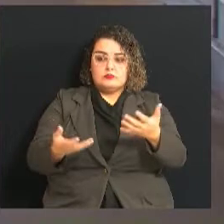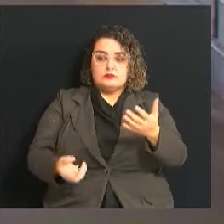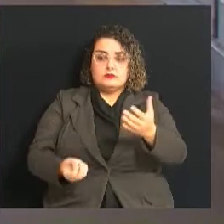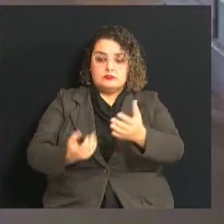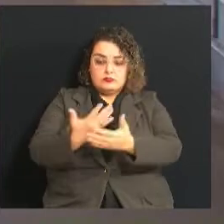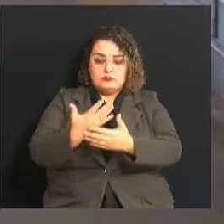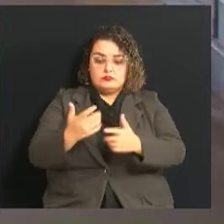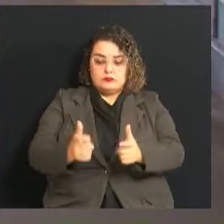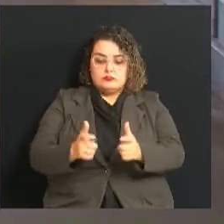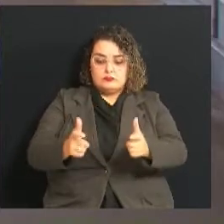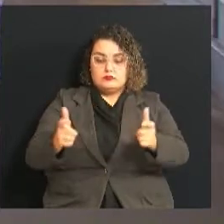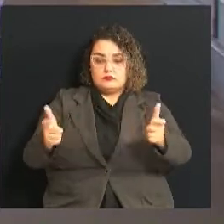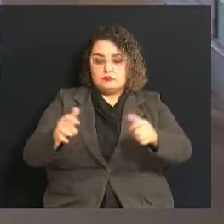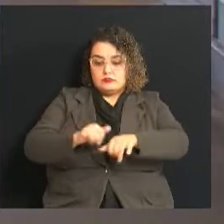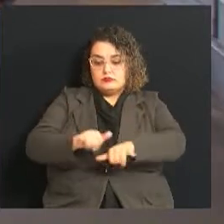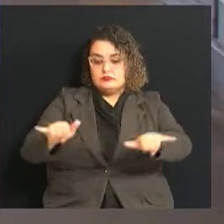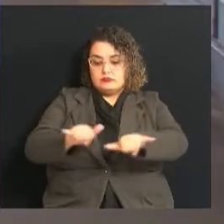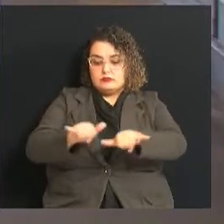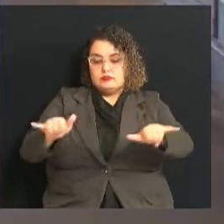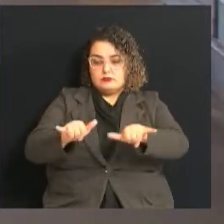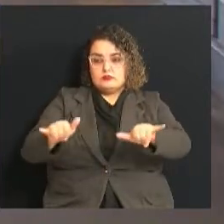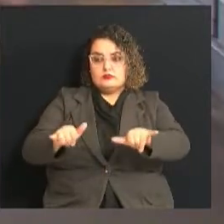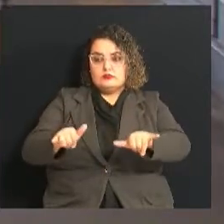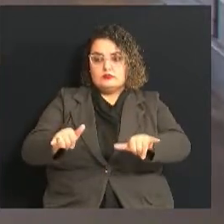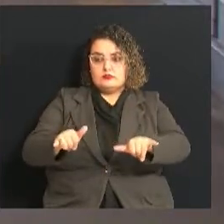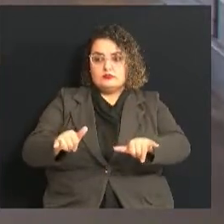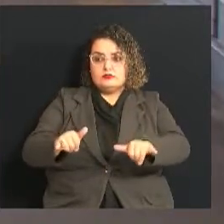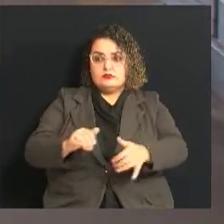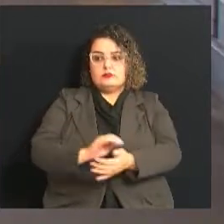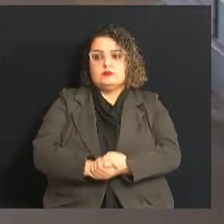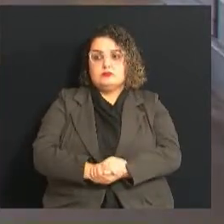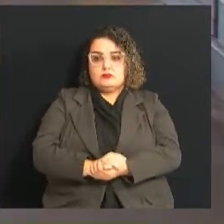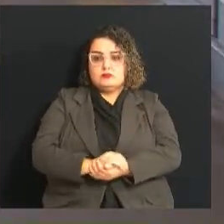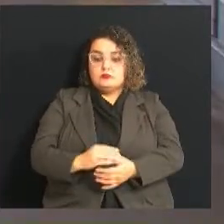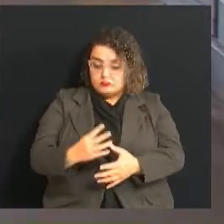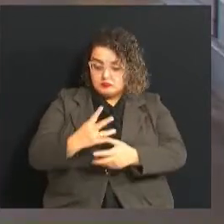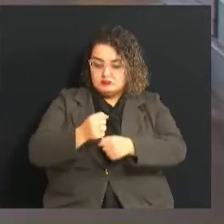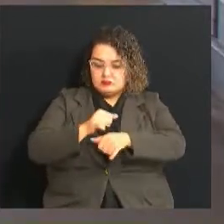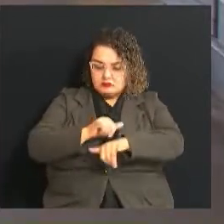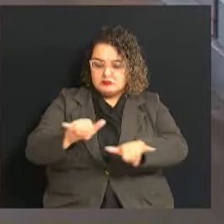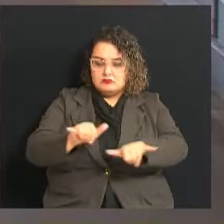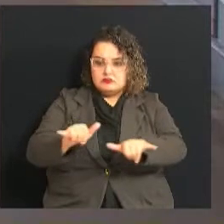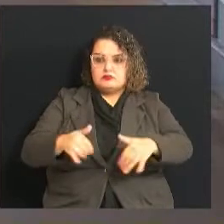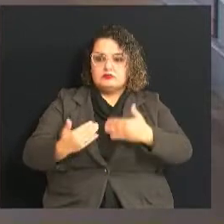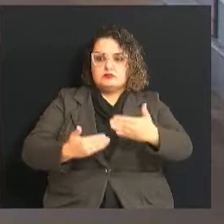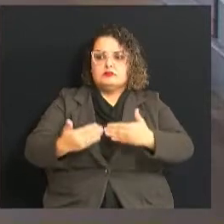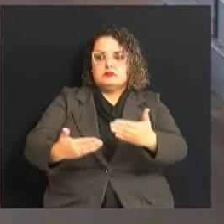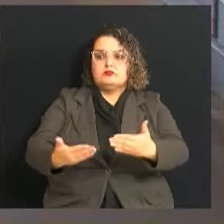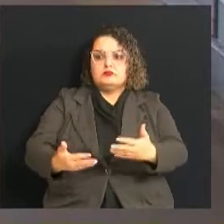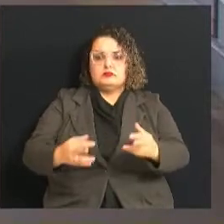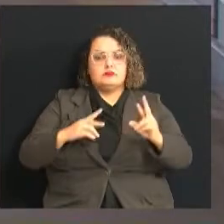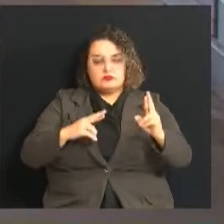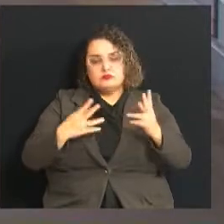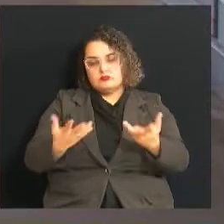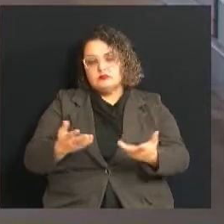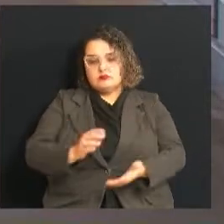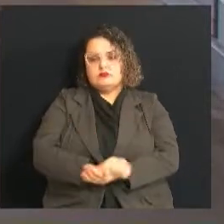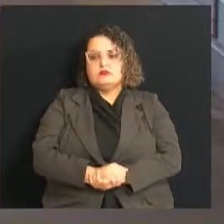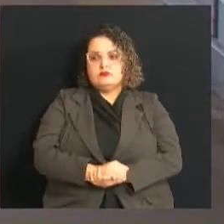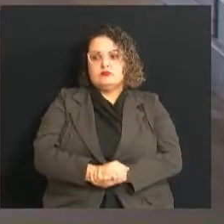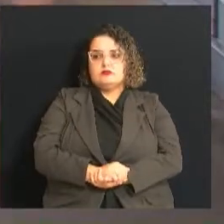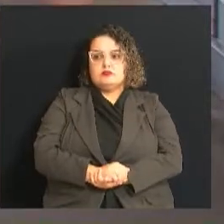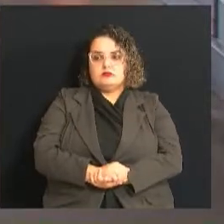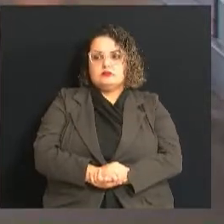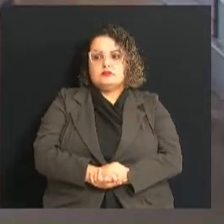volume bem para frente. Pega atração conforme vai passando, né? Então é essa a expectativa, mas ainda embrionário,